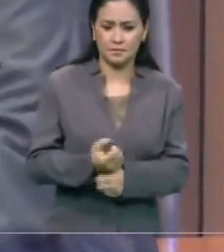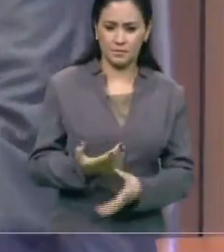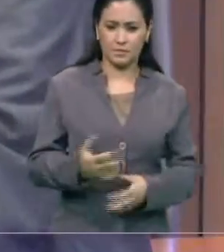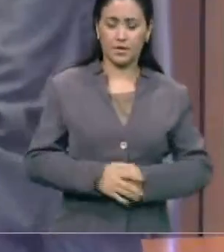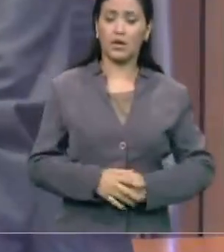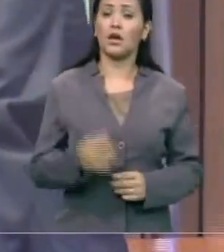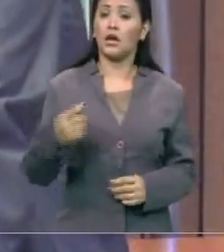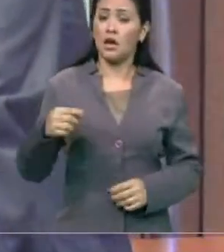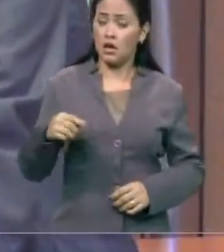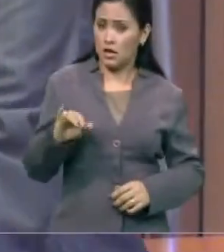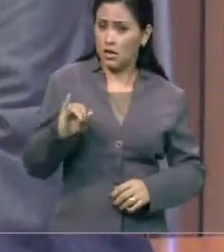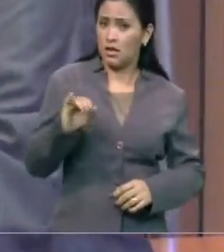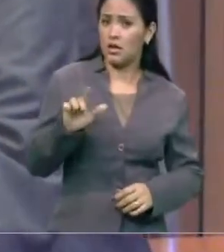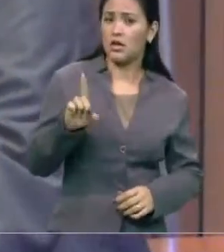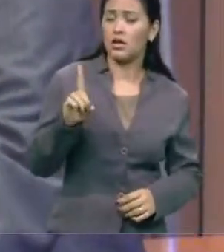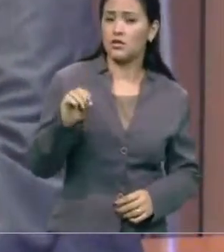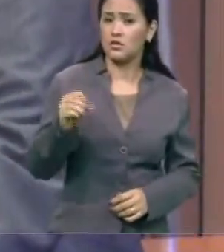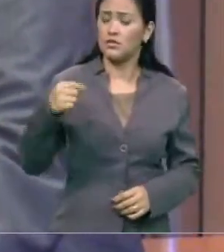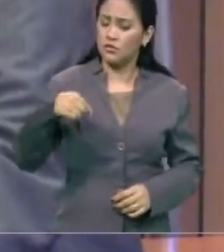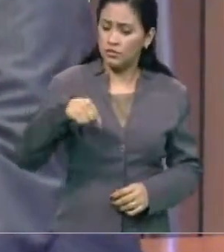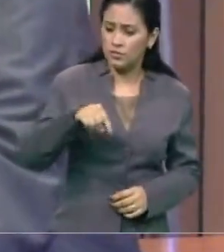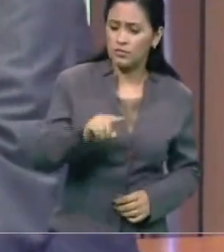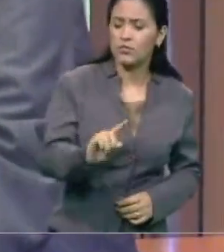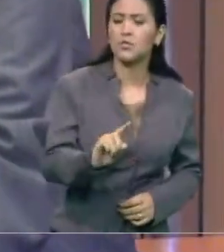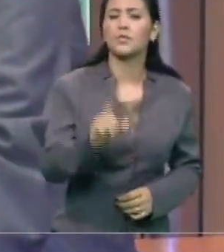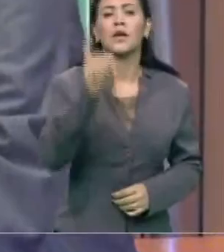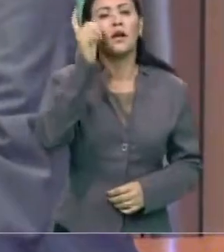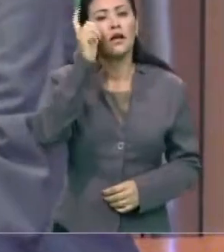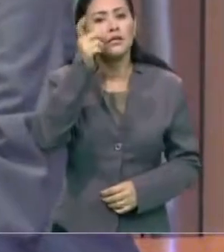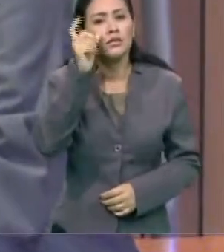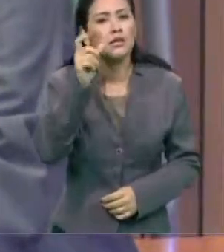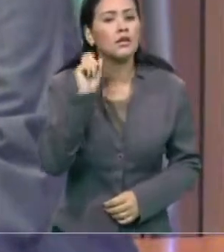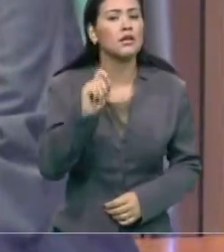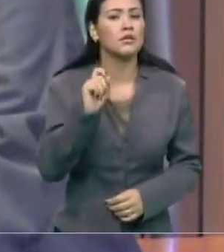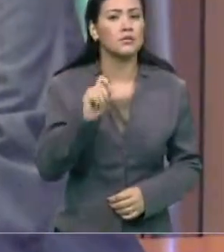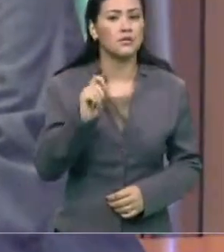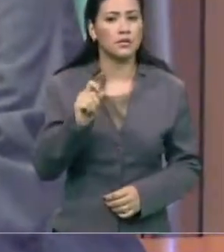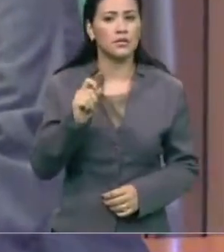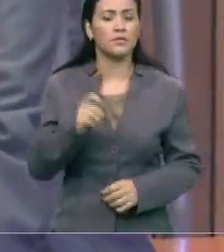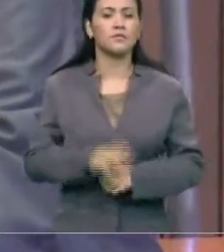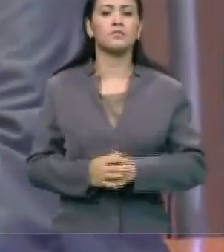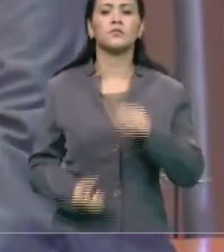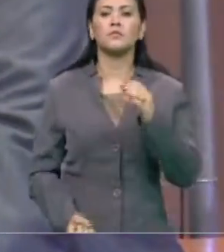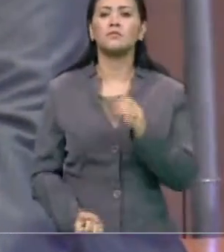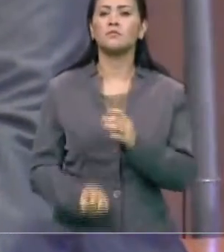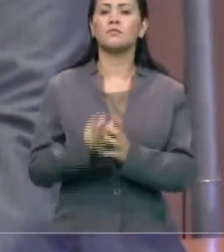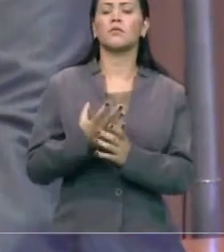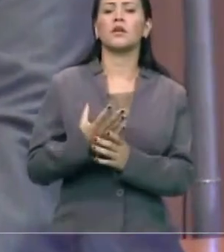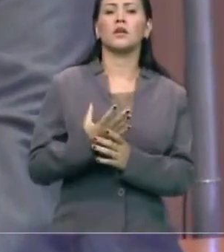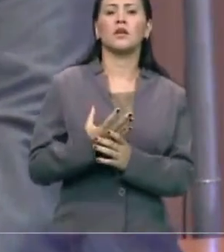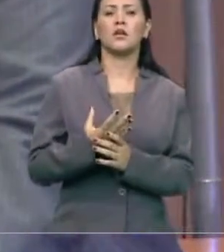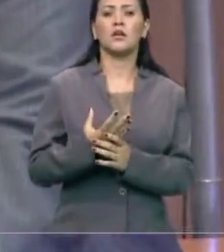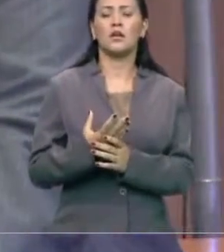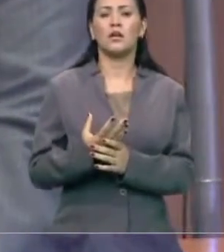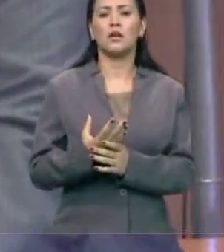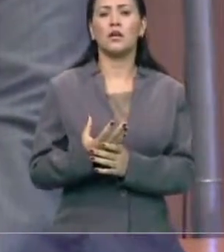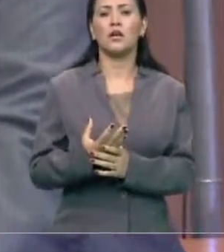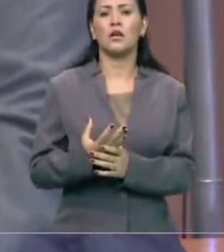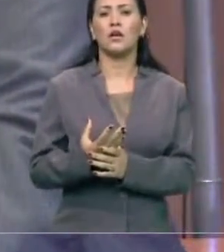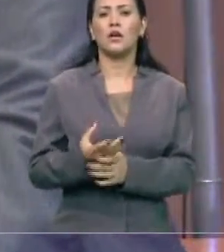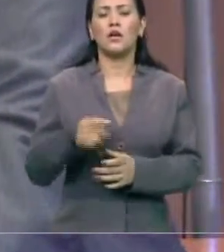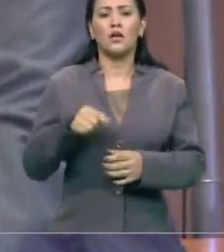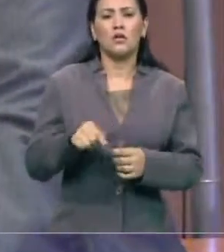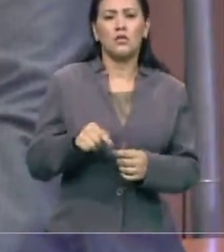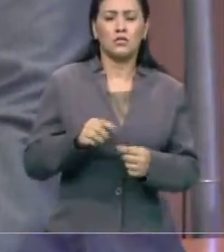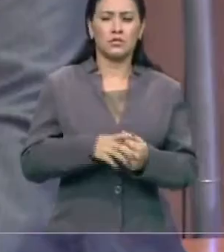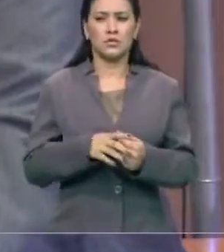lá muito mais no intuito de criar um factoide, de criar um fato político, de tirar uma carta